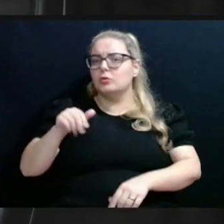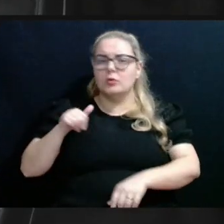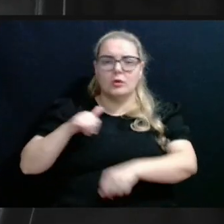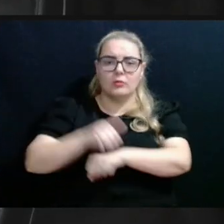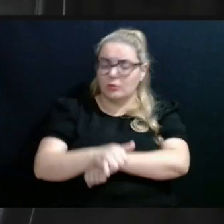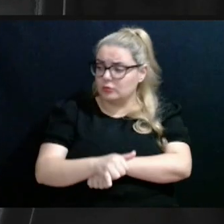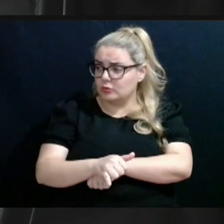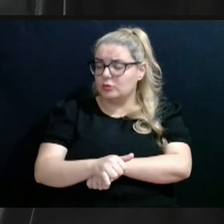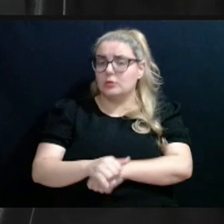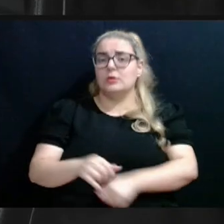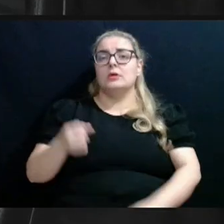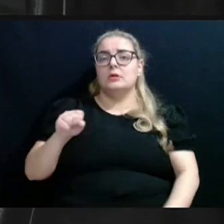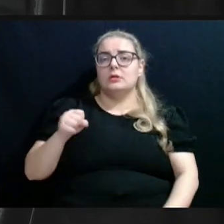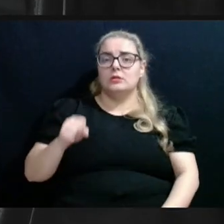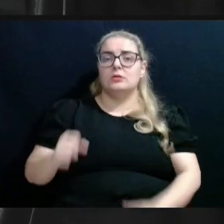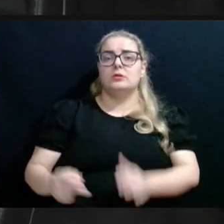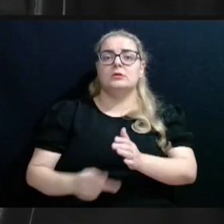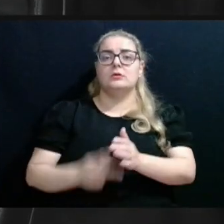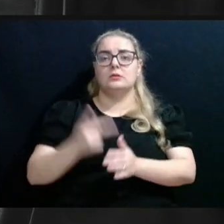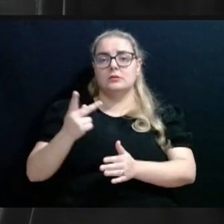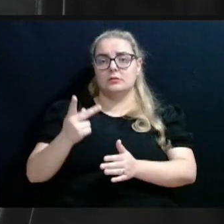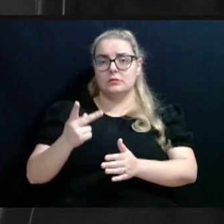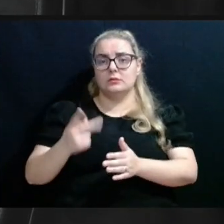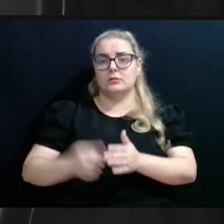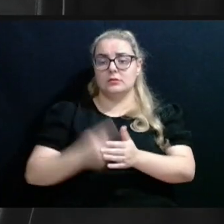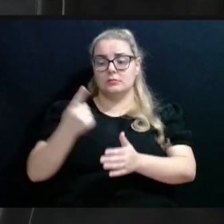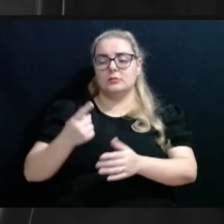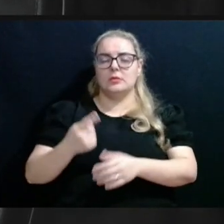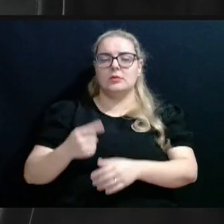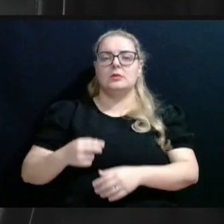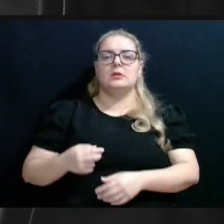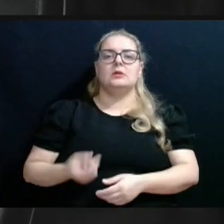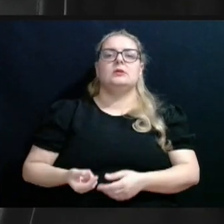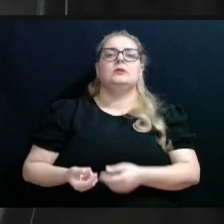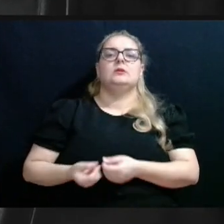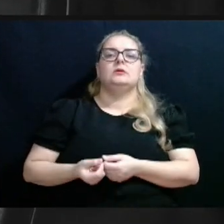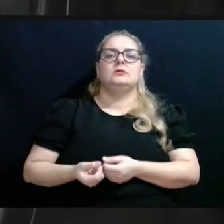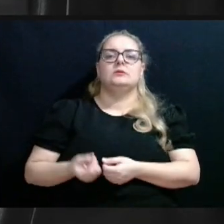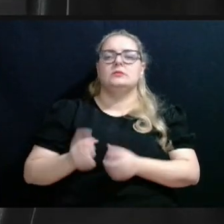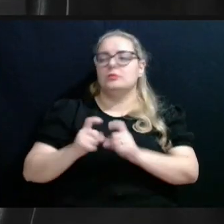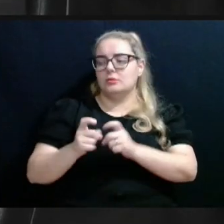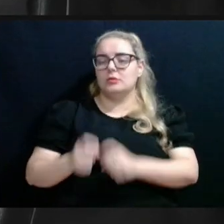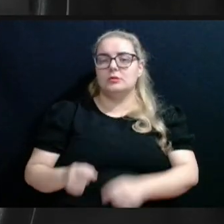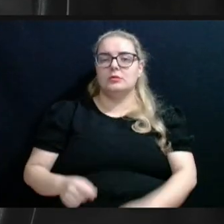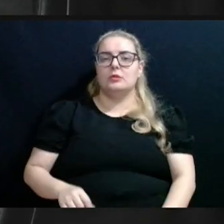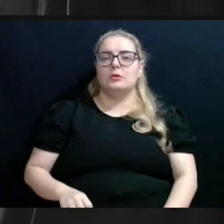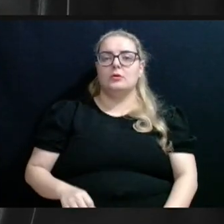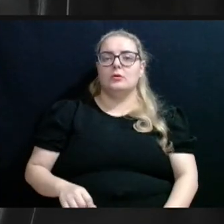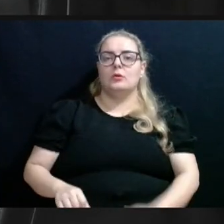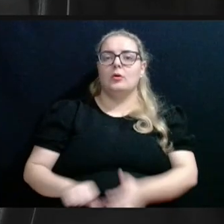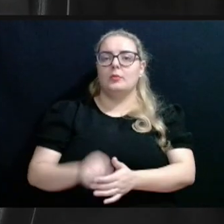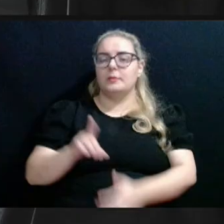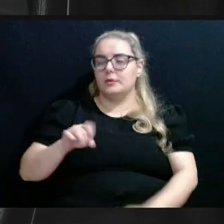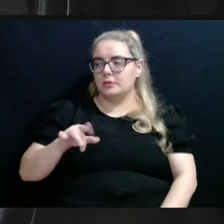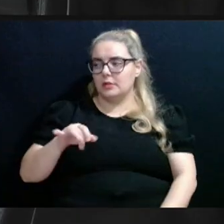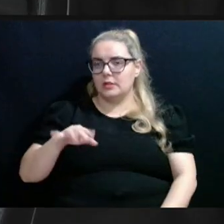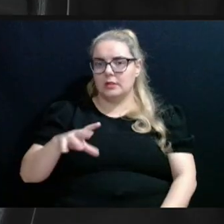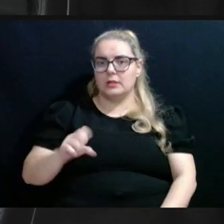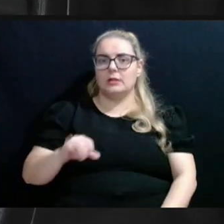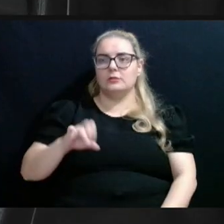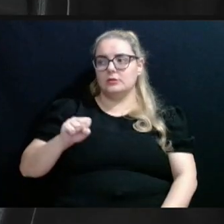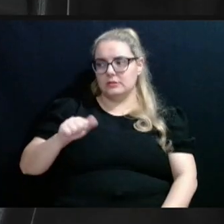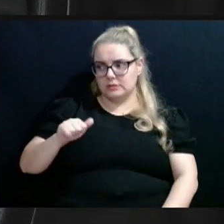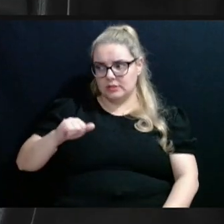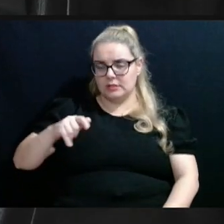nas 8 primeiras reuniões. O nosso delegado da Receita do Estado, o Isaías, esteve em todas as reuniões. O pessoal